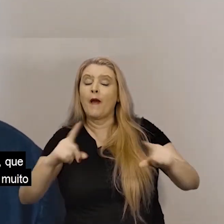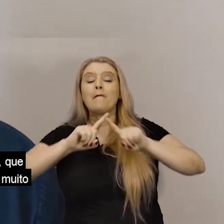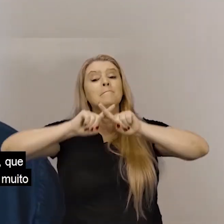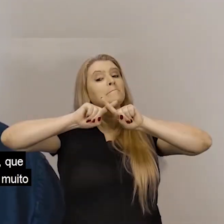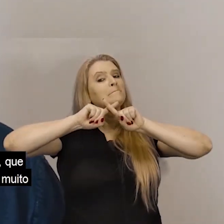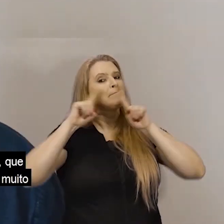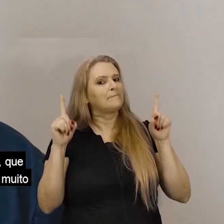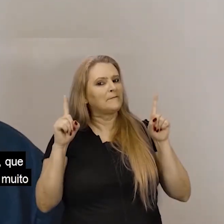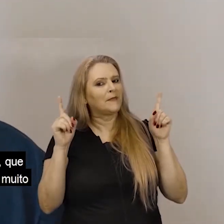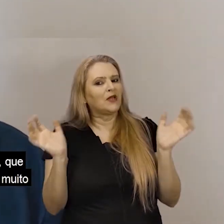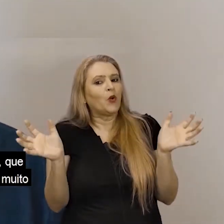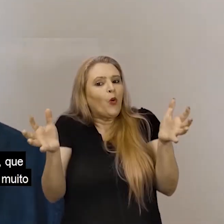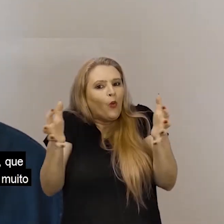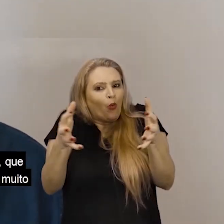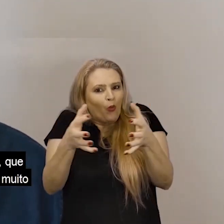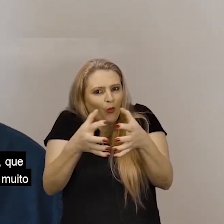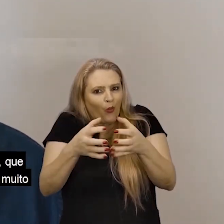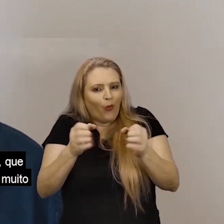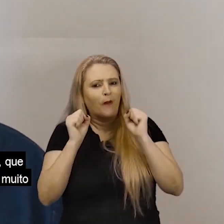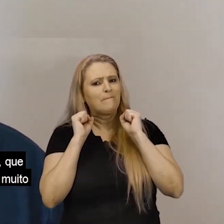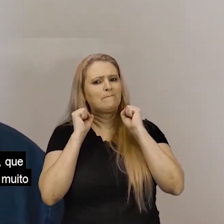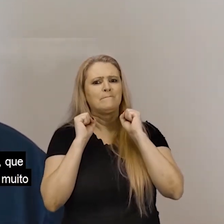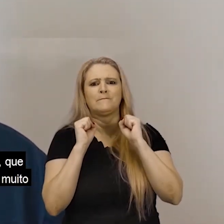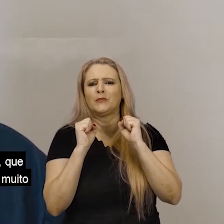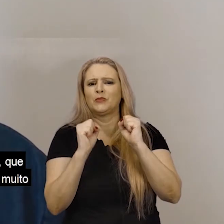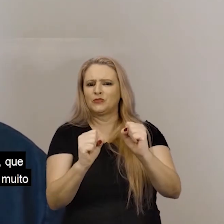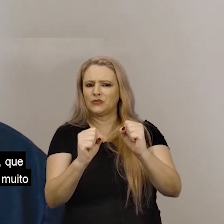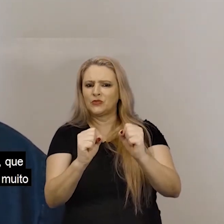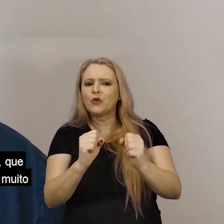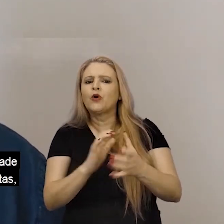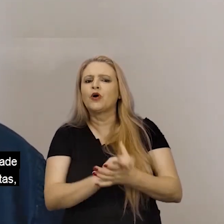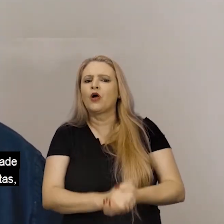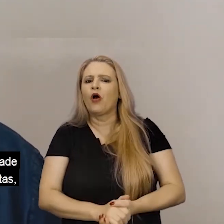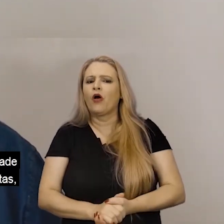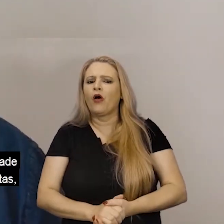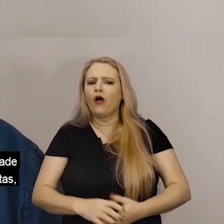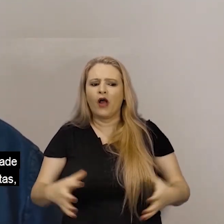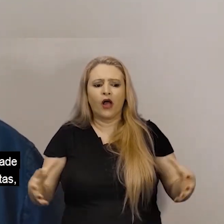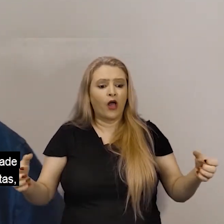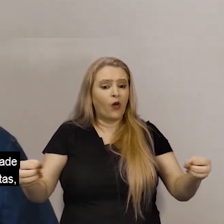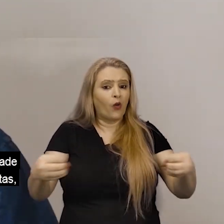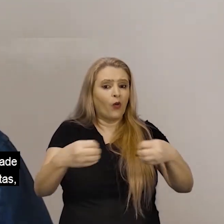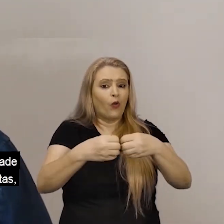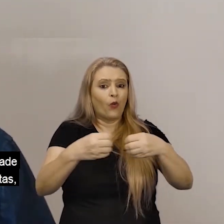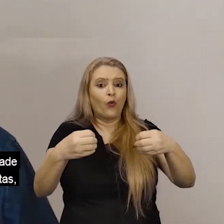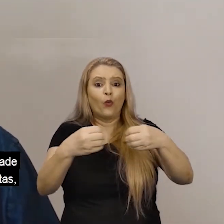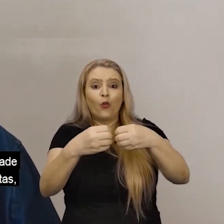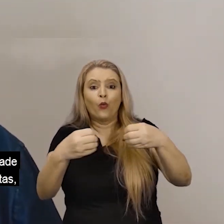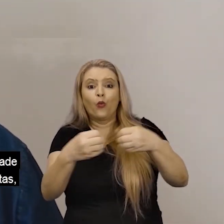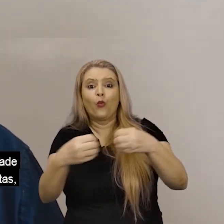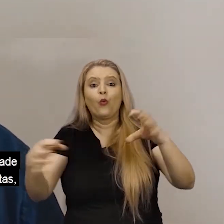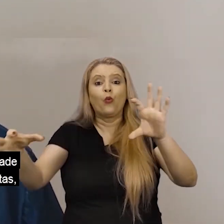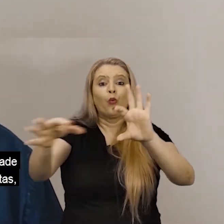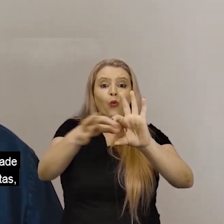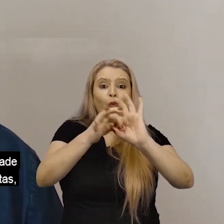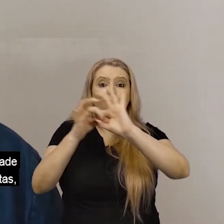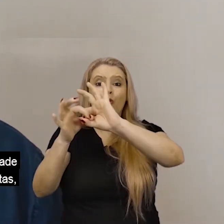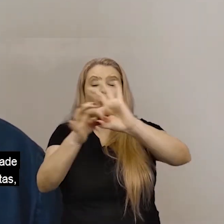potencial, né? Que coloca as pessoas em contato de uma forma muito forte, instantaneamente, né?